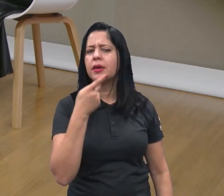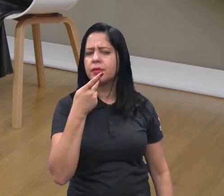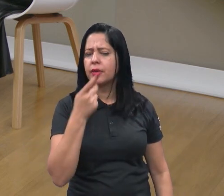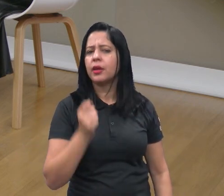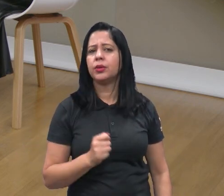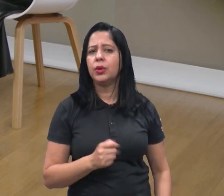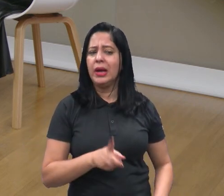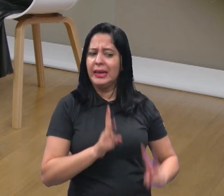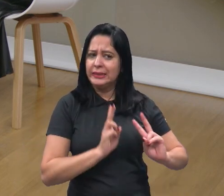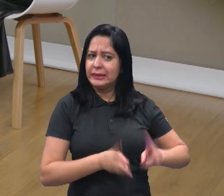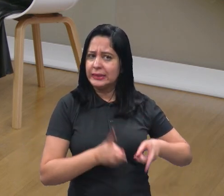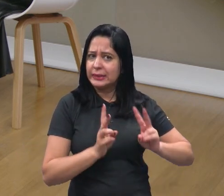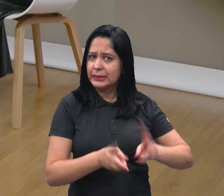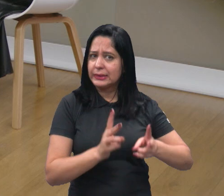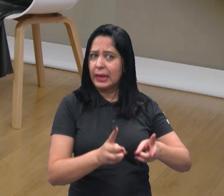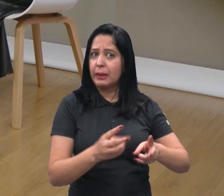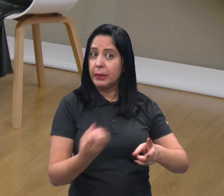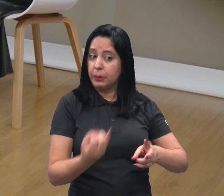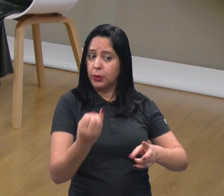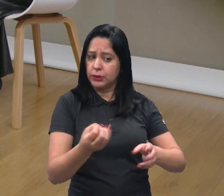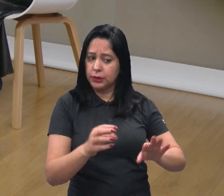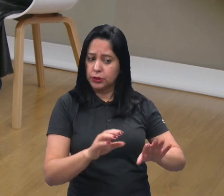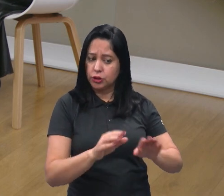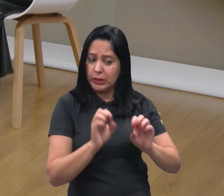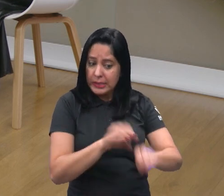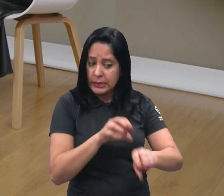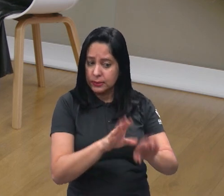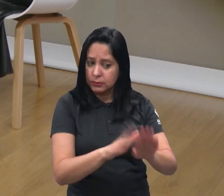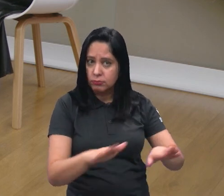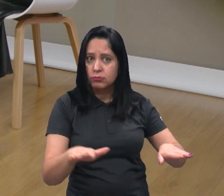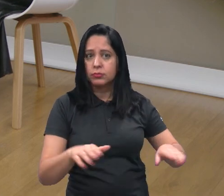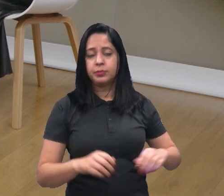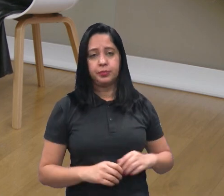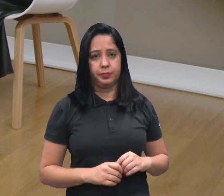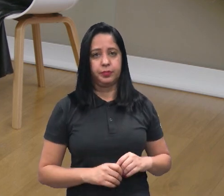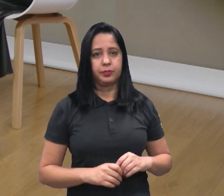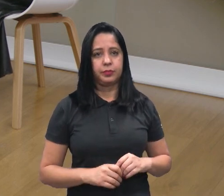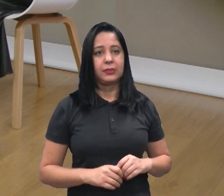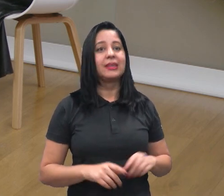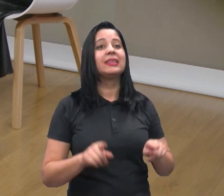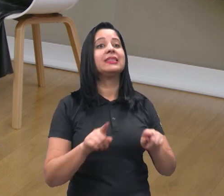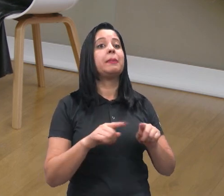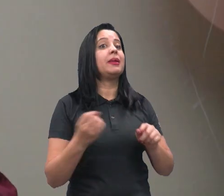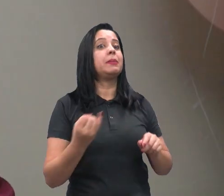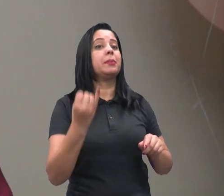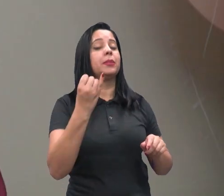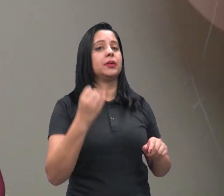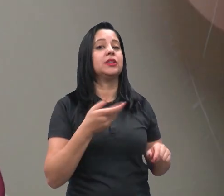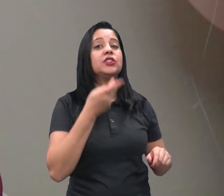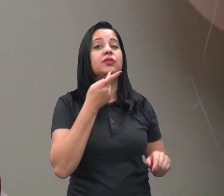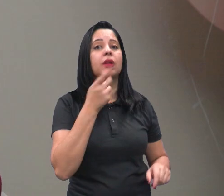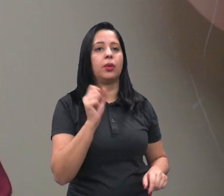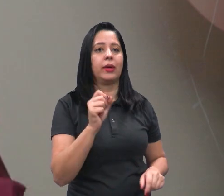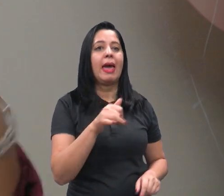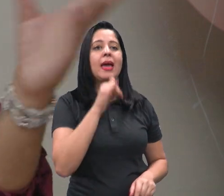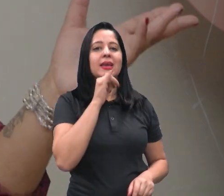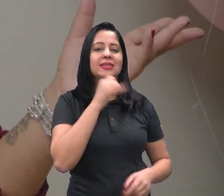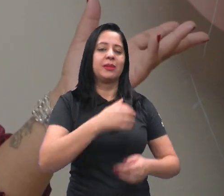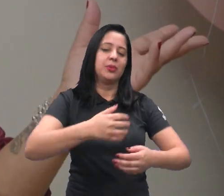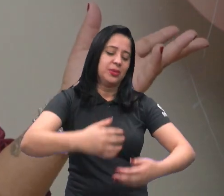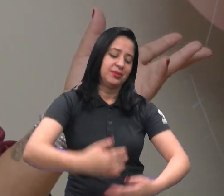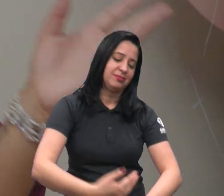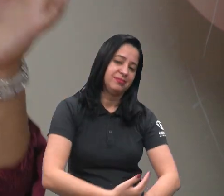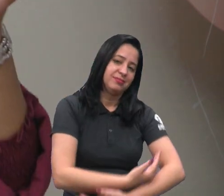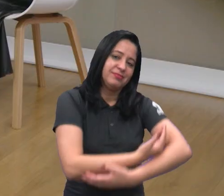se possível, já cuidar das crianças. Exatamente. E é importante também falar sobre quando chega um bebê na nossa casa, igual